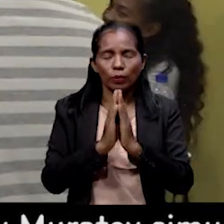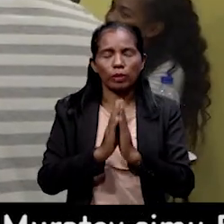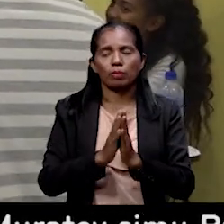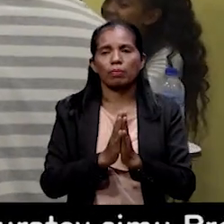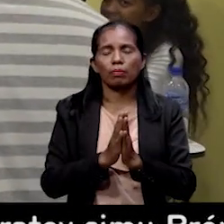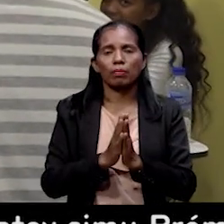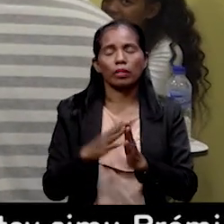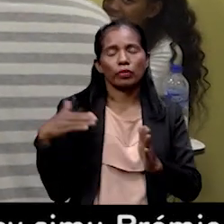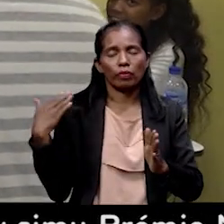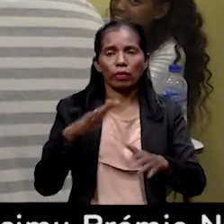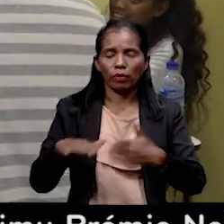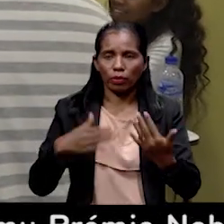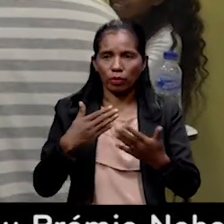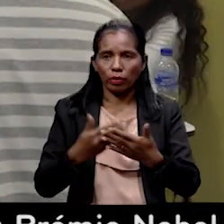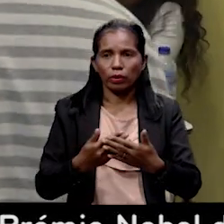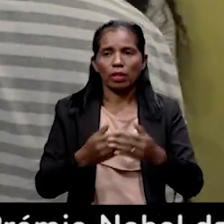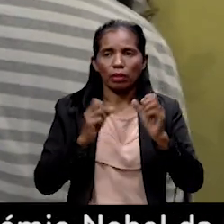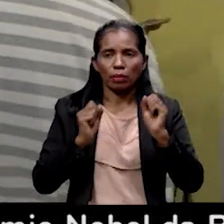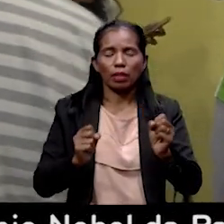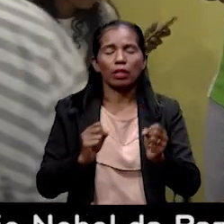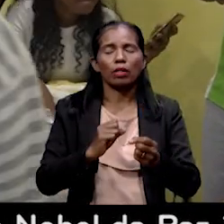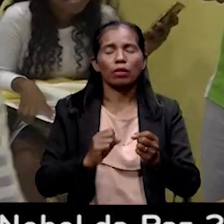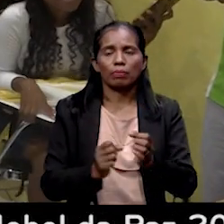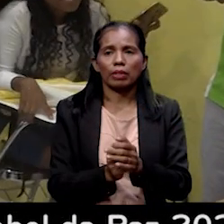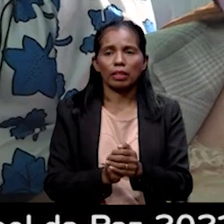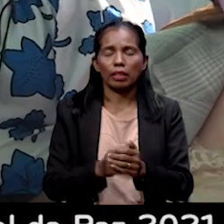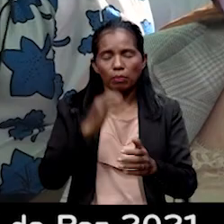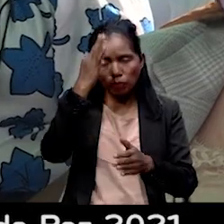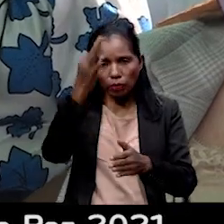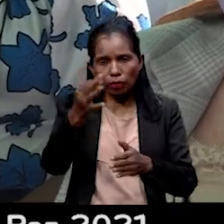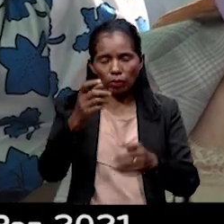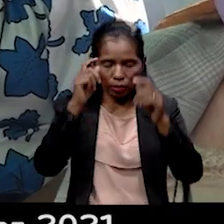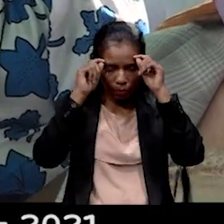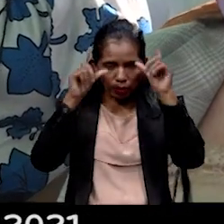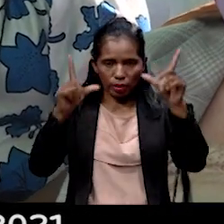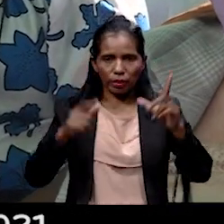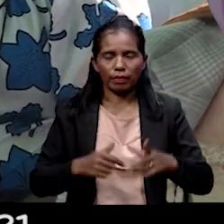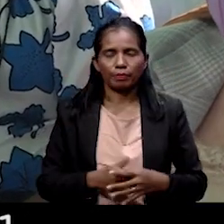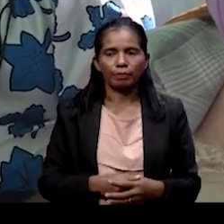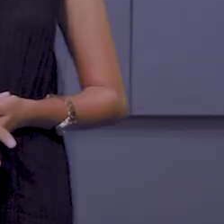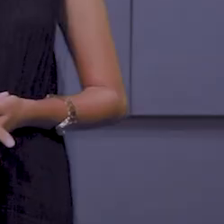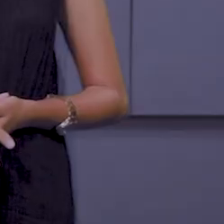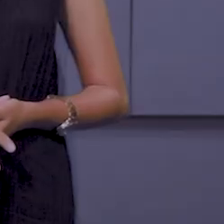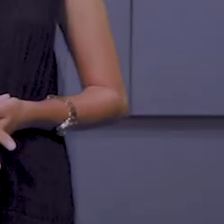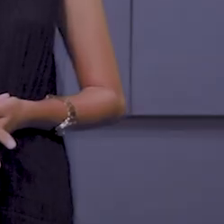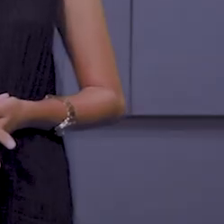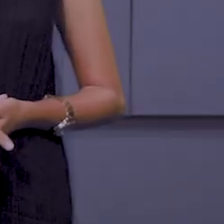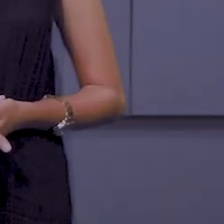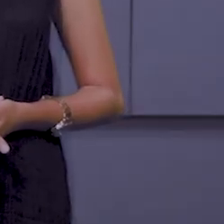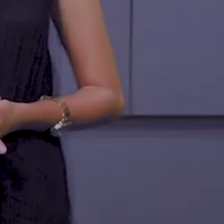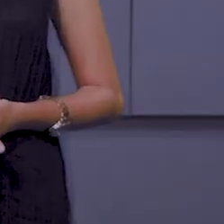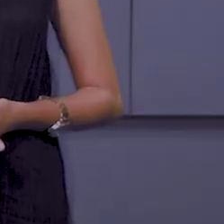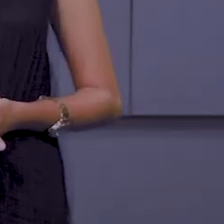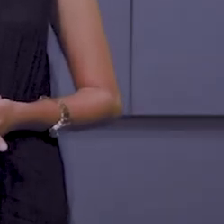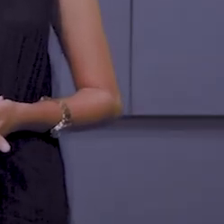hari unidade nacional, hori hari ba futuro Timor-Lestenian. Abraão Ambral, Juvial da Costa, GMN. Kita halua subscribe,